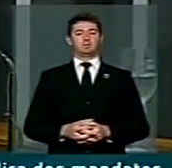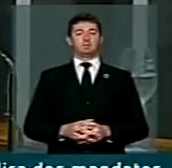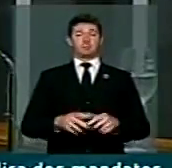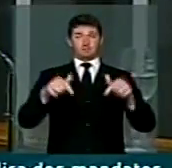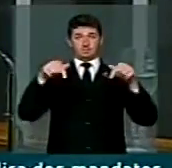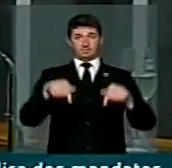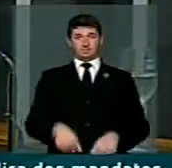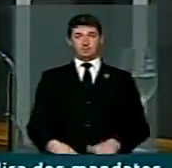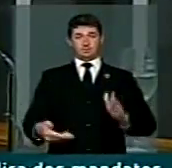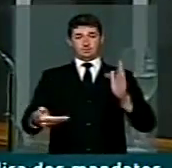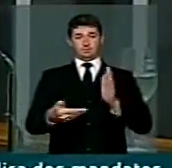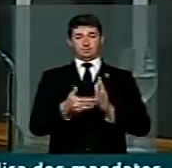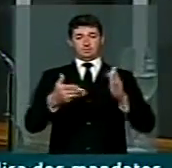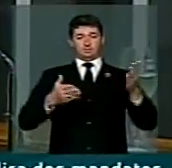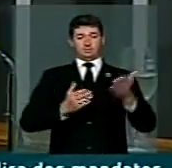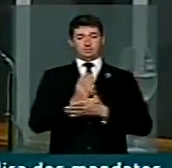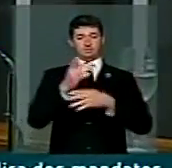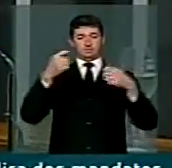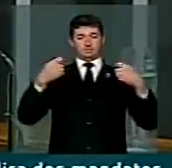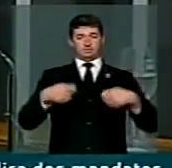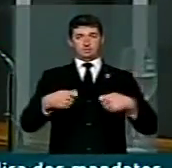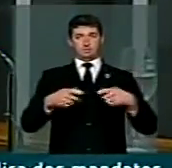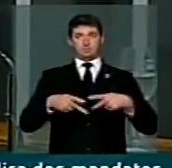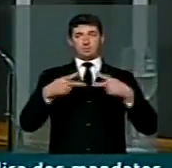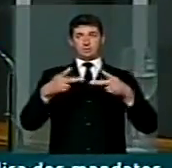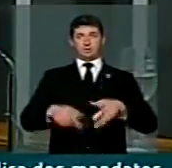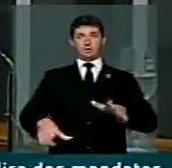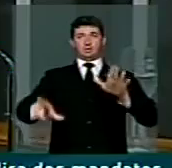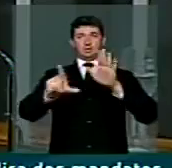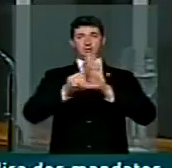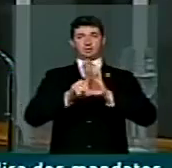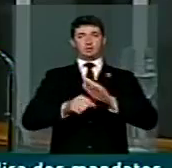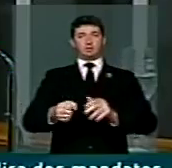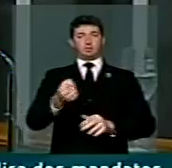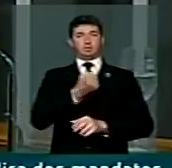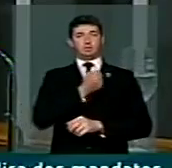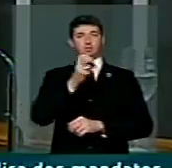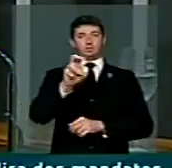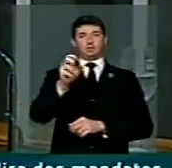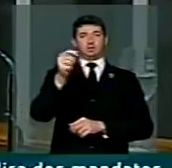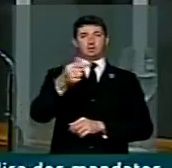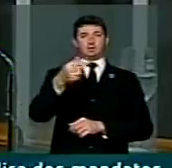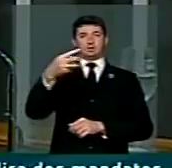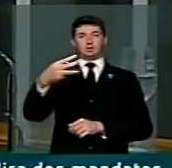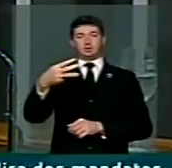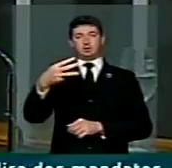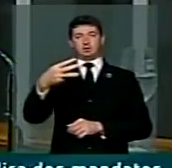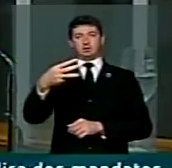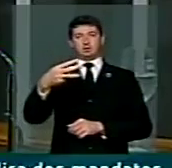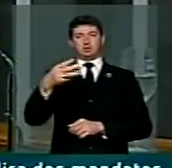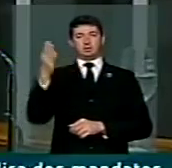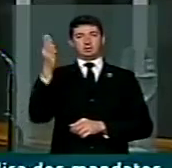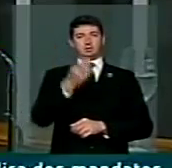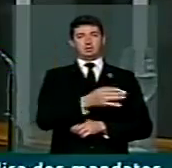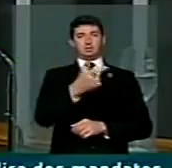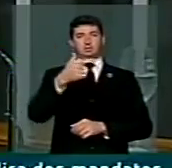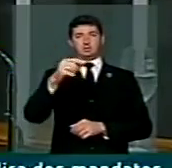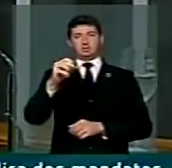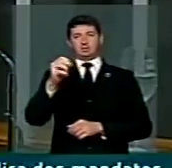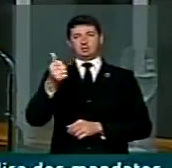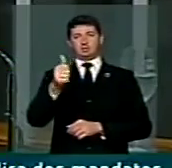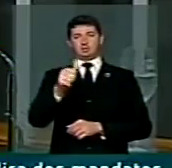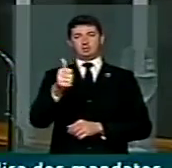esta Casa deve aprovar o projeto de lei número 573 de